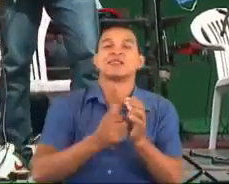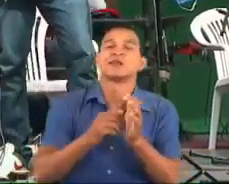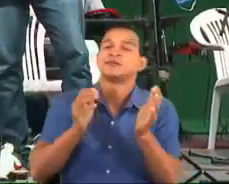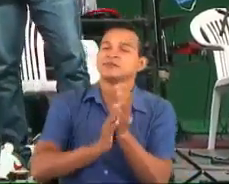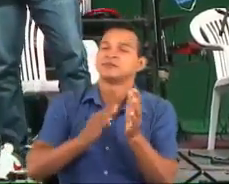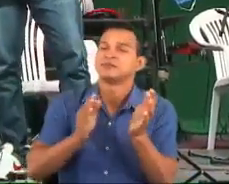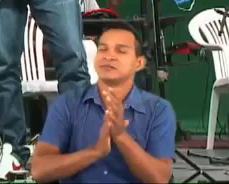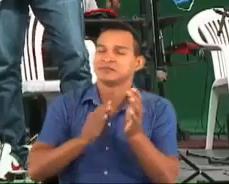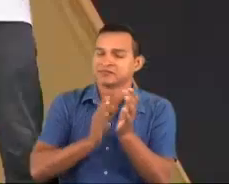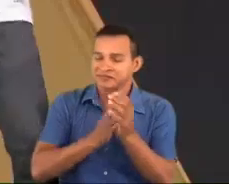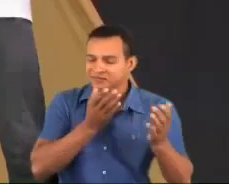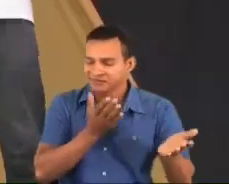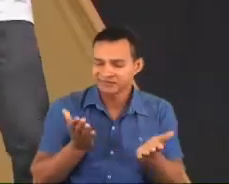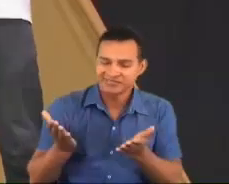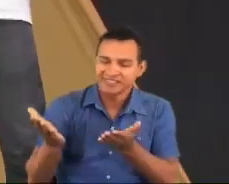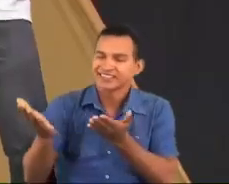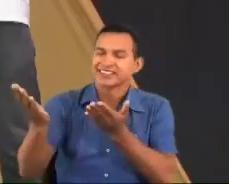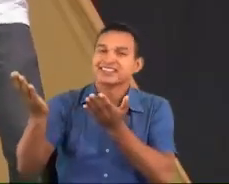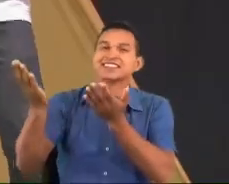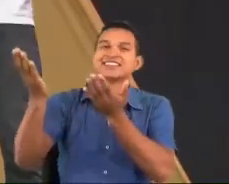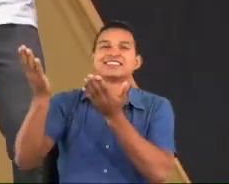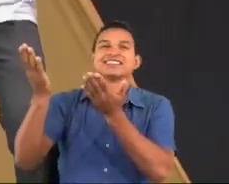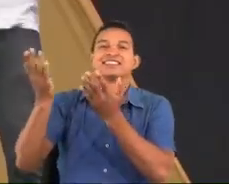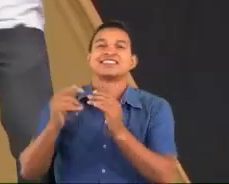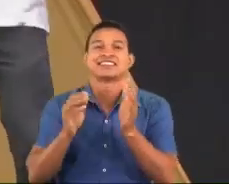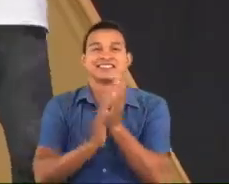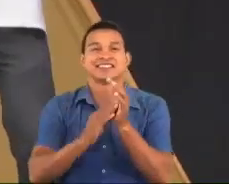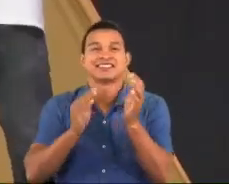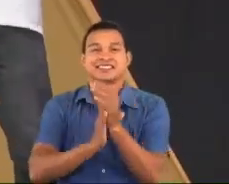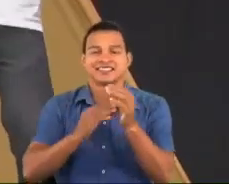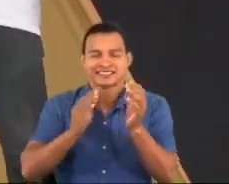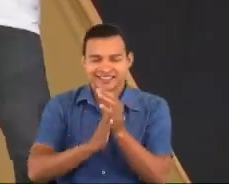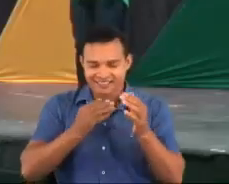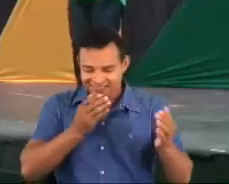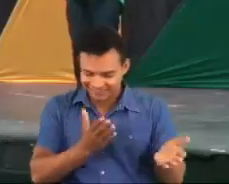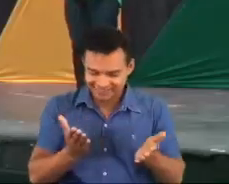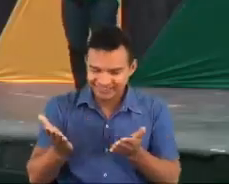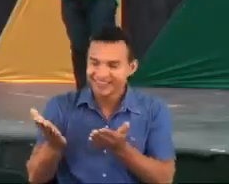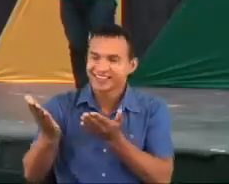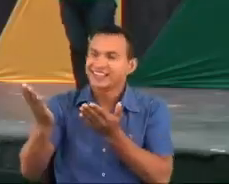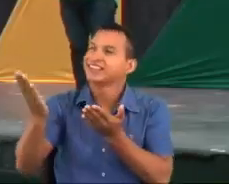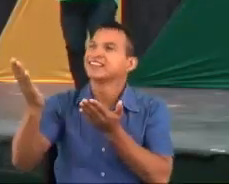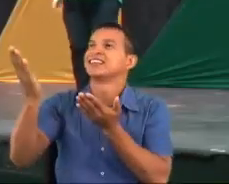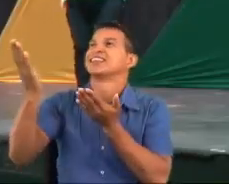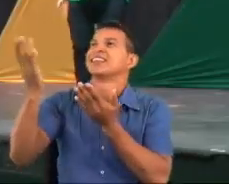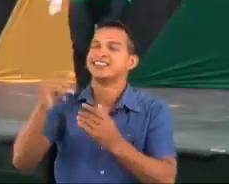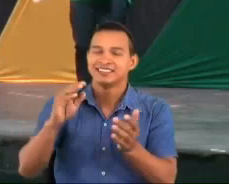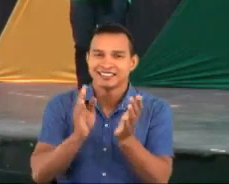Thank you.